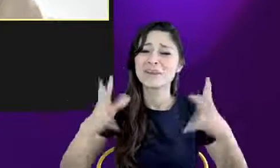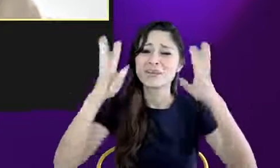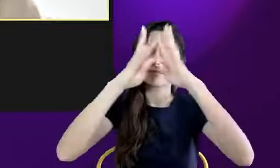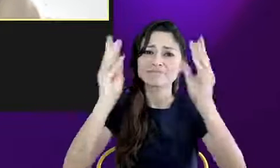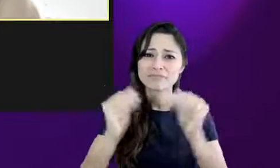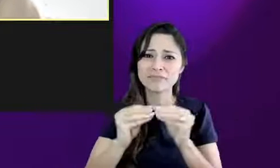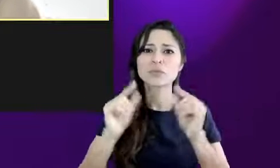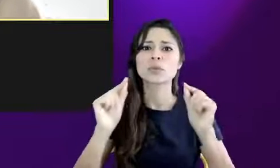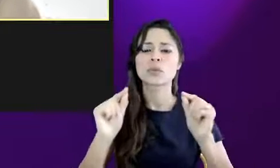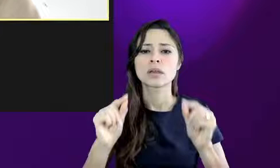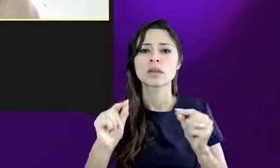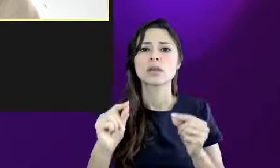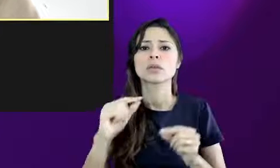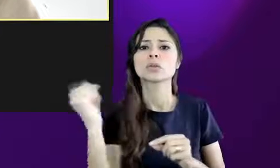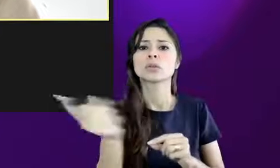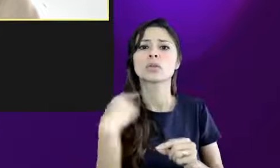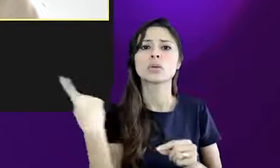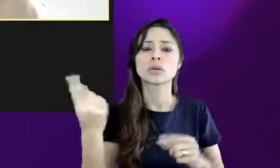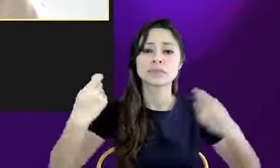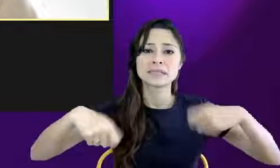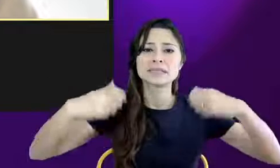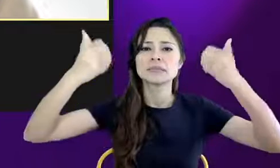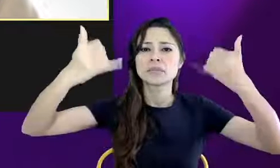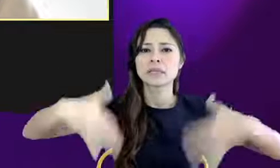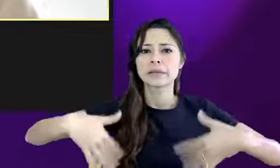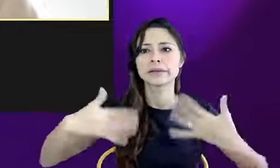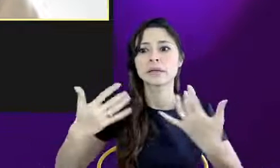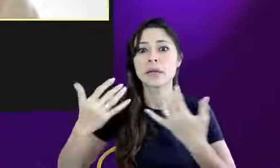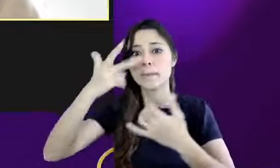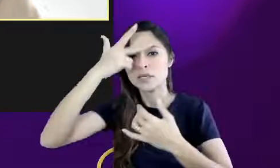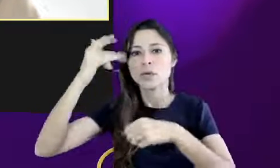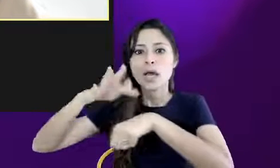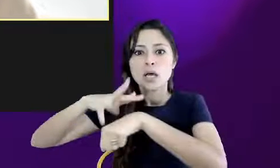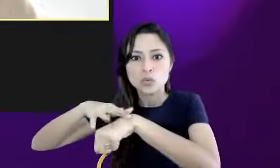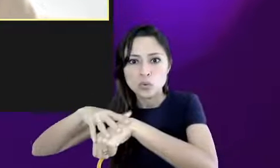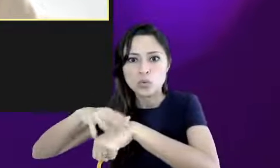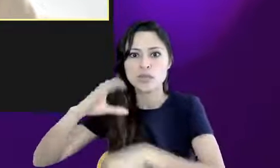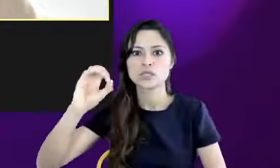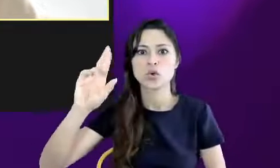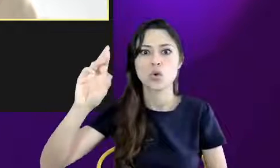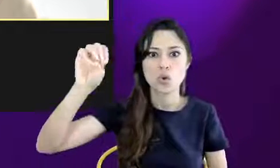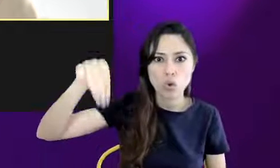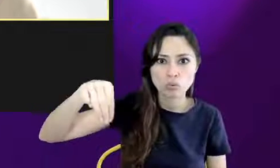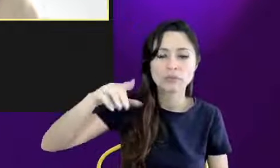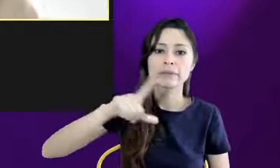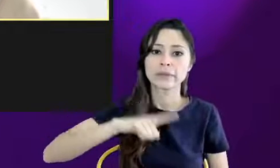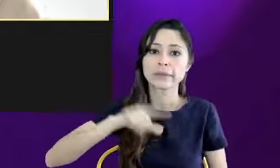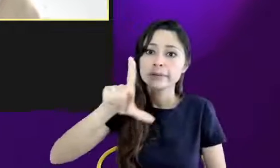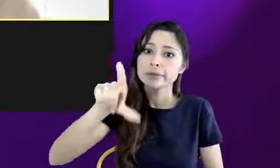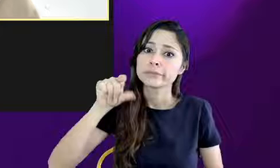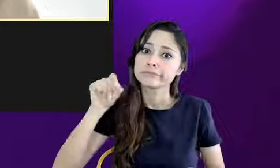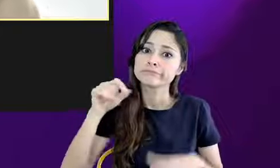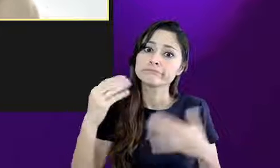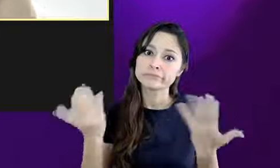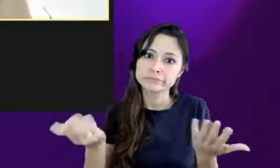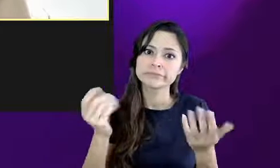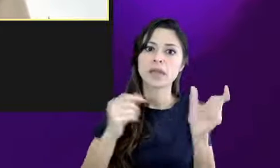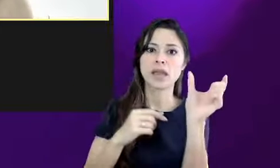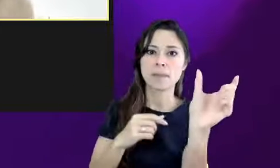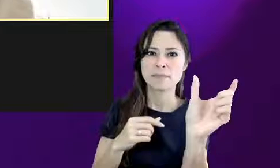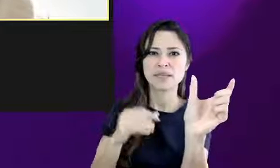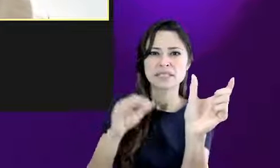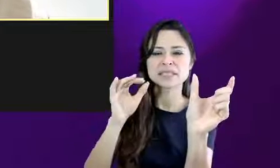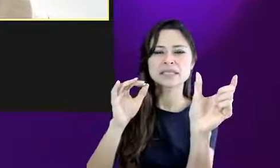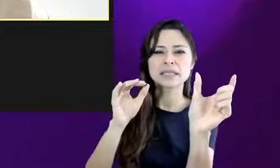gente poderia dizer? Paciente com doença de Crohn fisturizante, não há dúvida que a escolha é o infliximab. Paciente